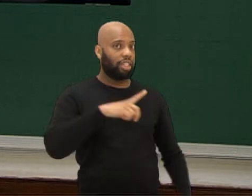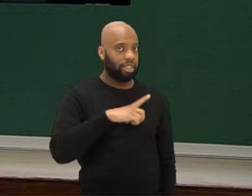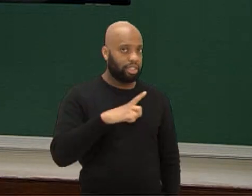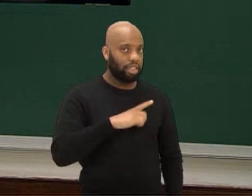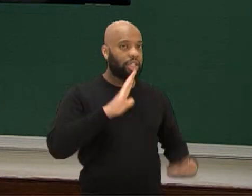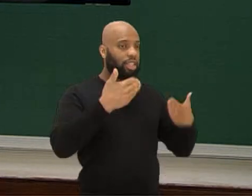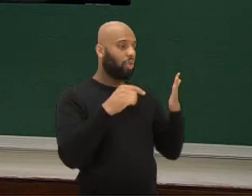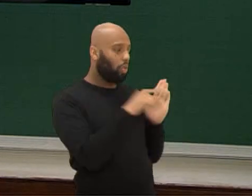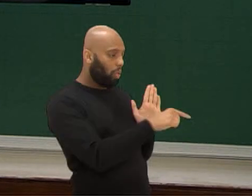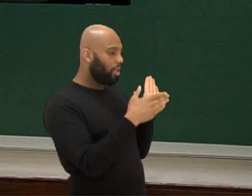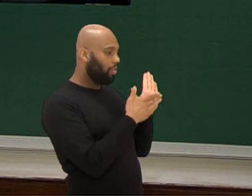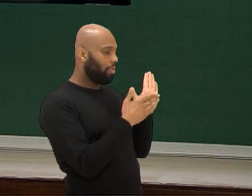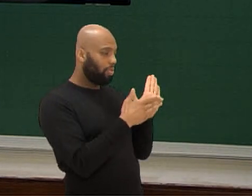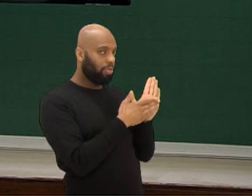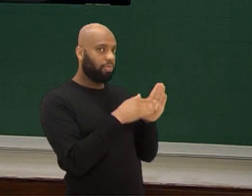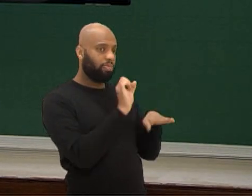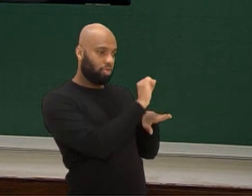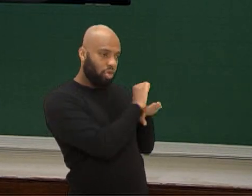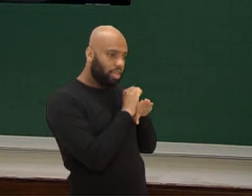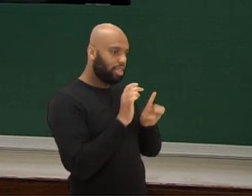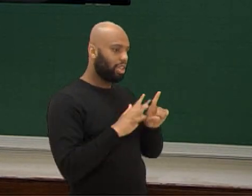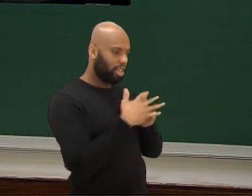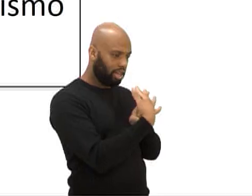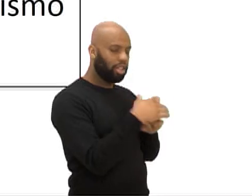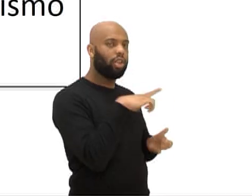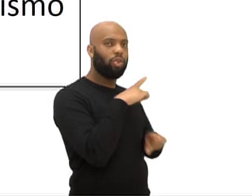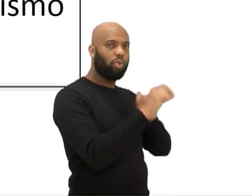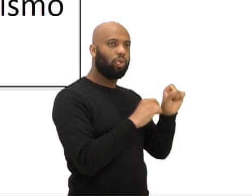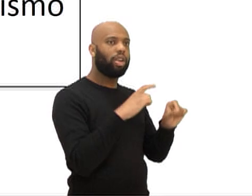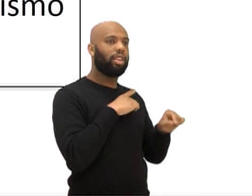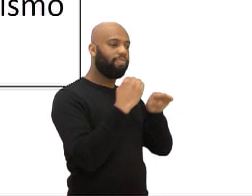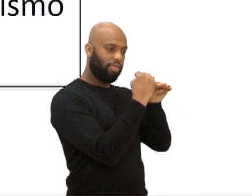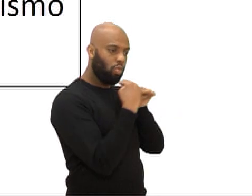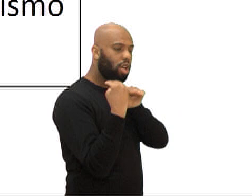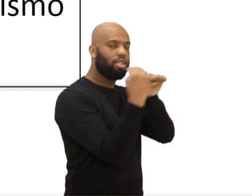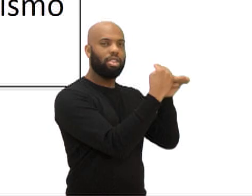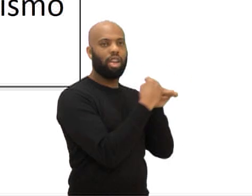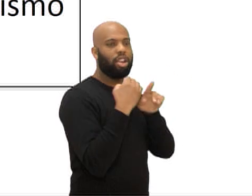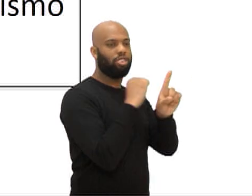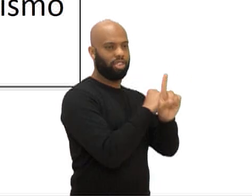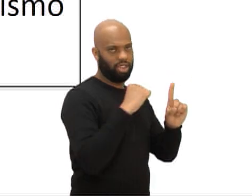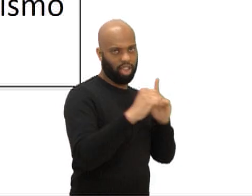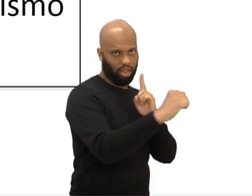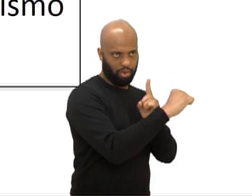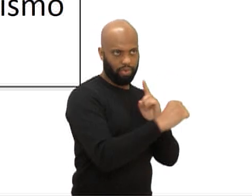Então, na proposta do socialismo, nós vamos ter a igualdade social.